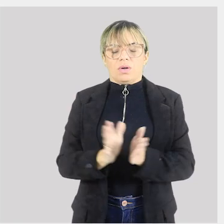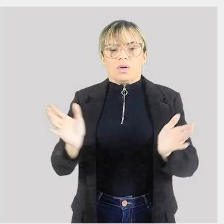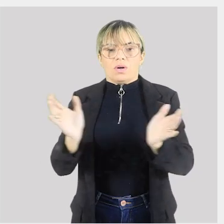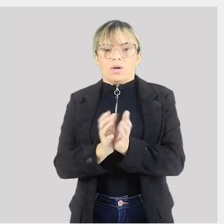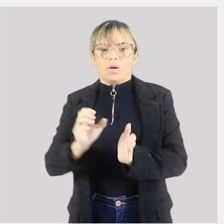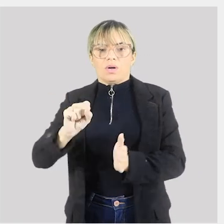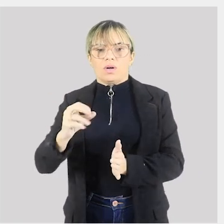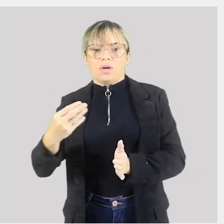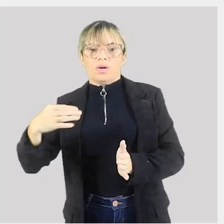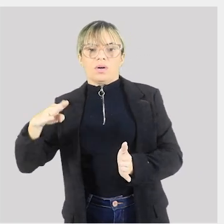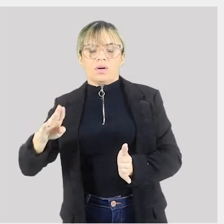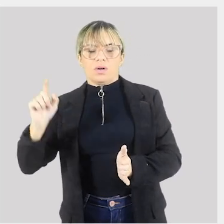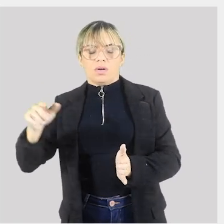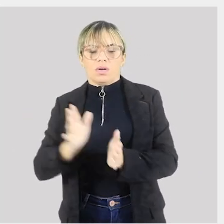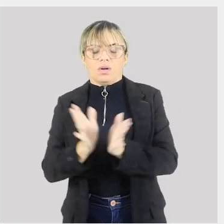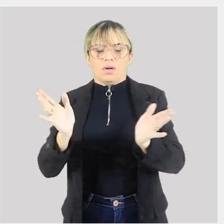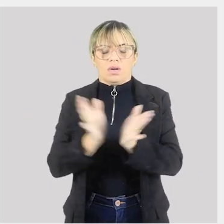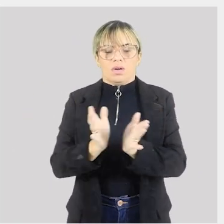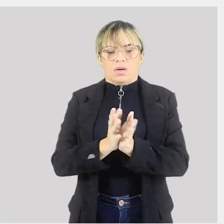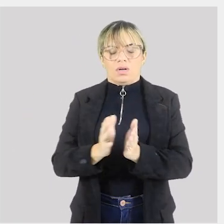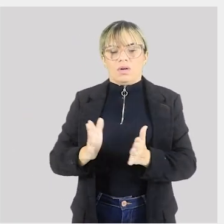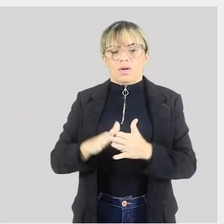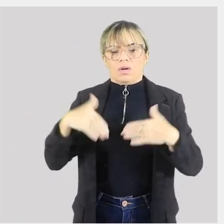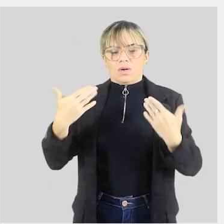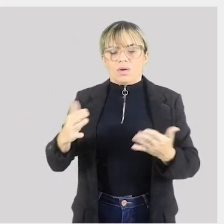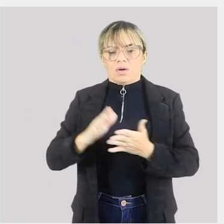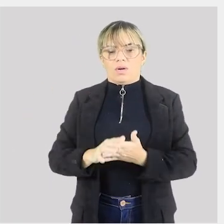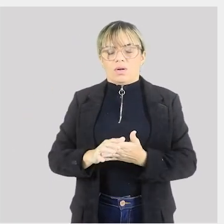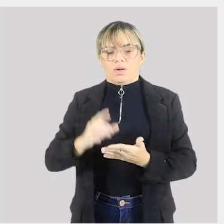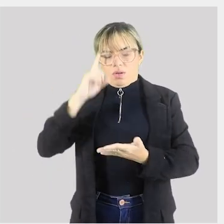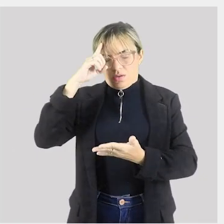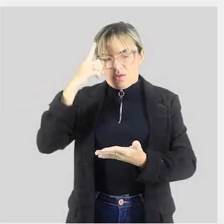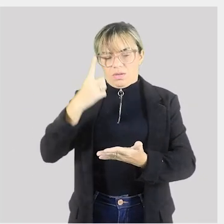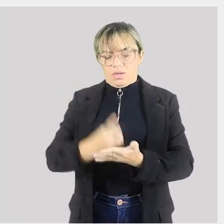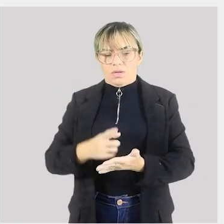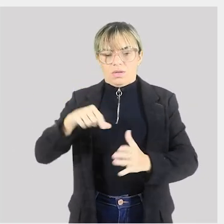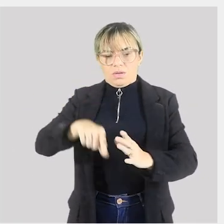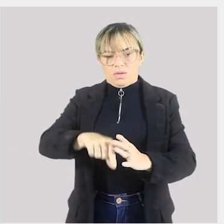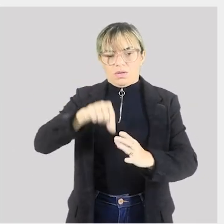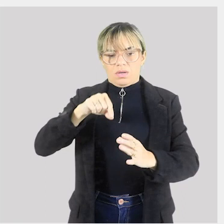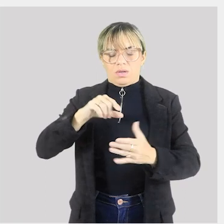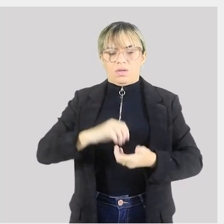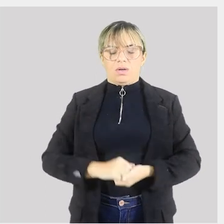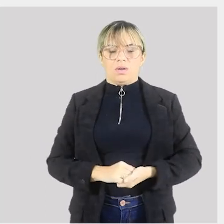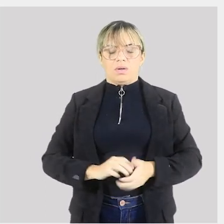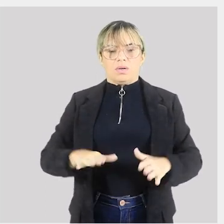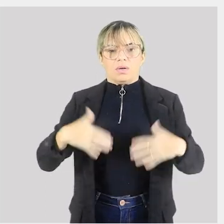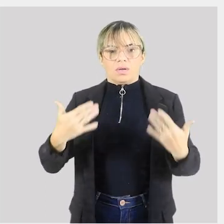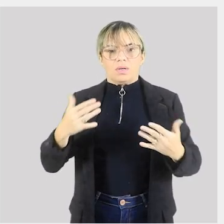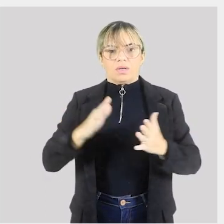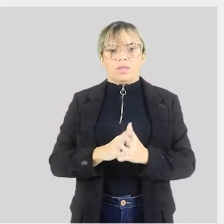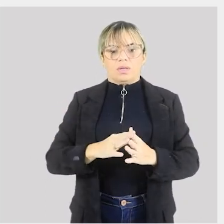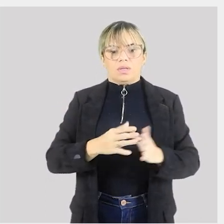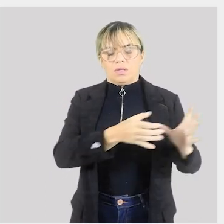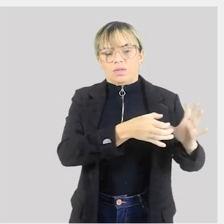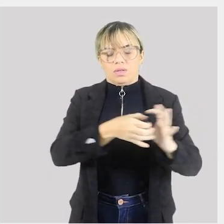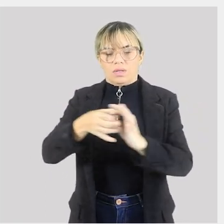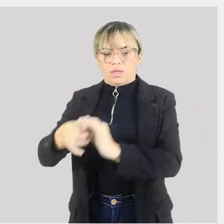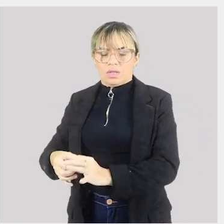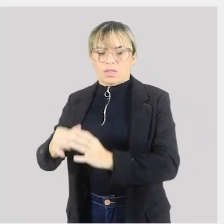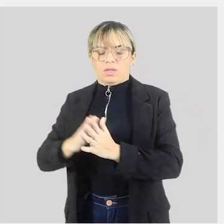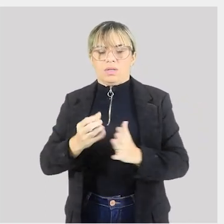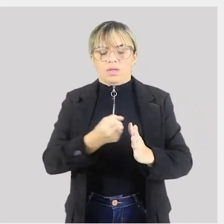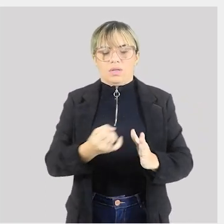pessoas com a mesma idade a ordem seja decidida por sorteio nessas condições a